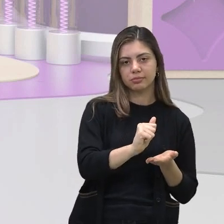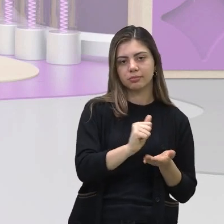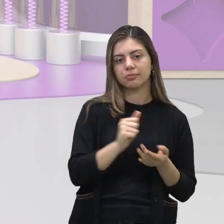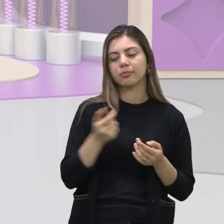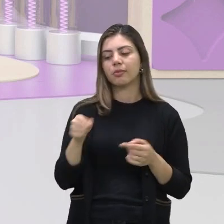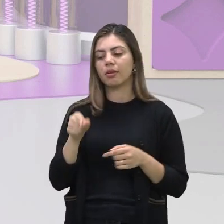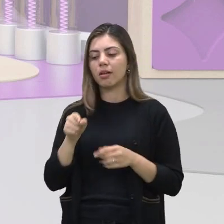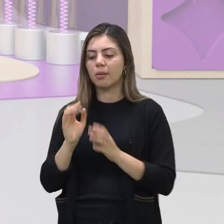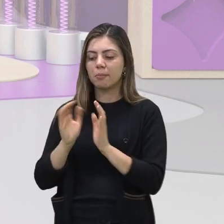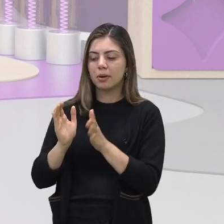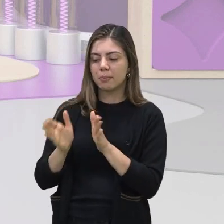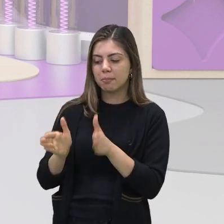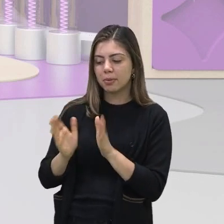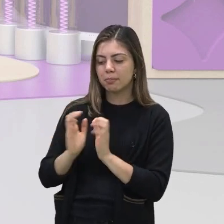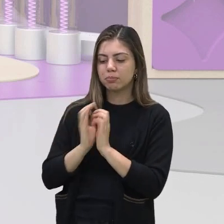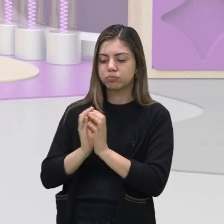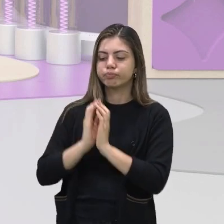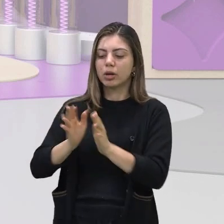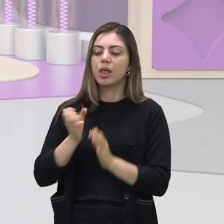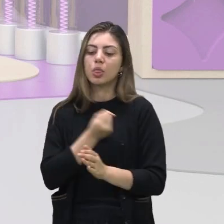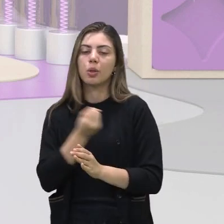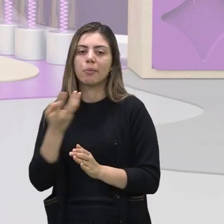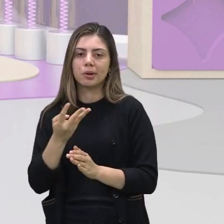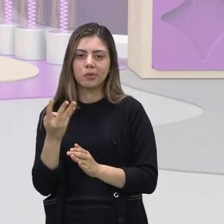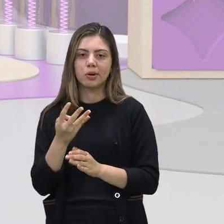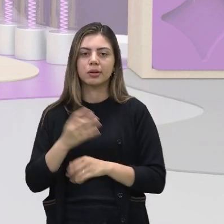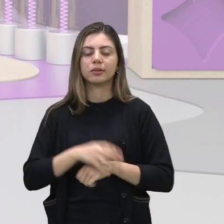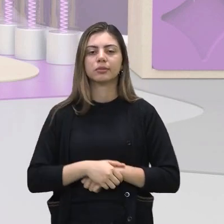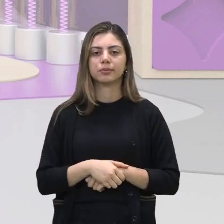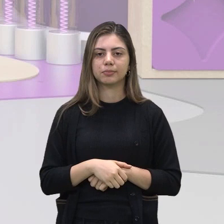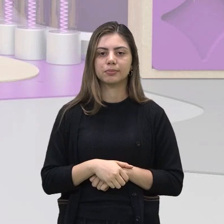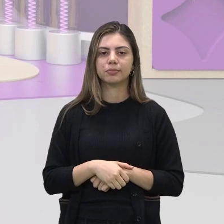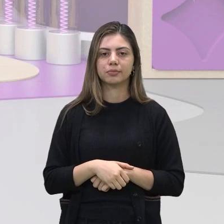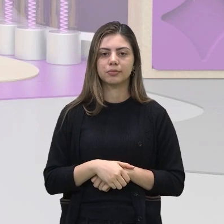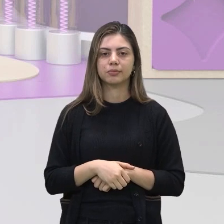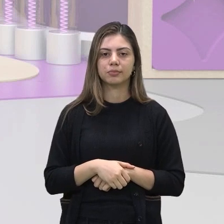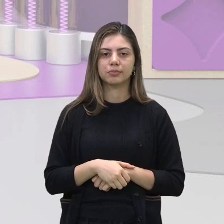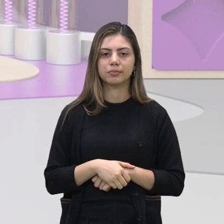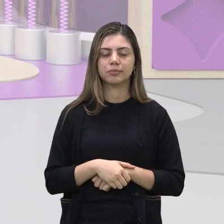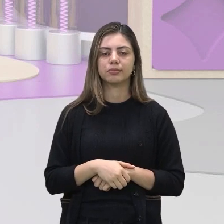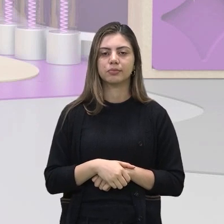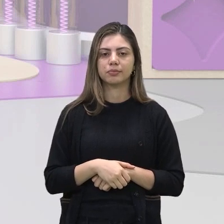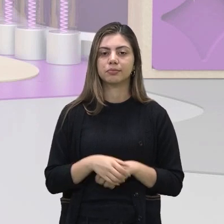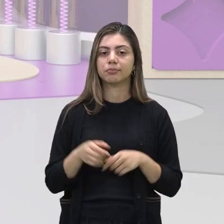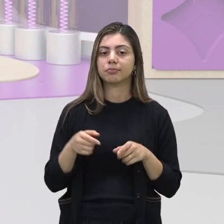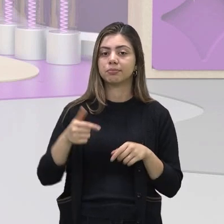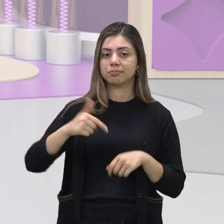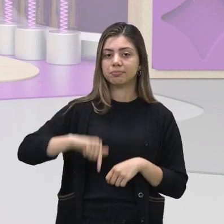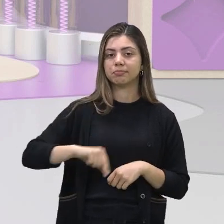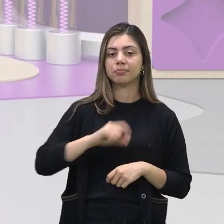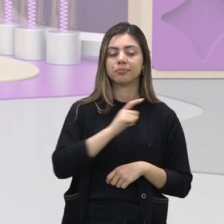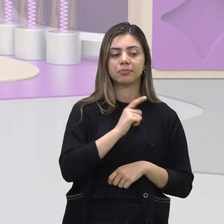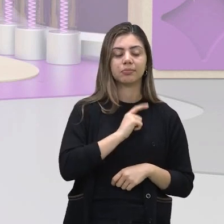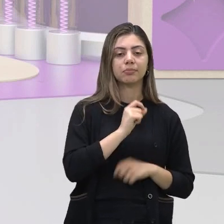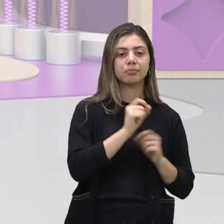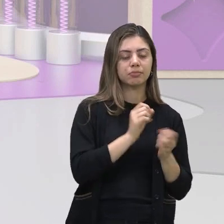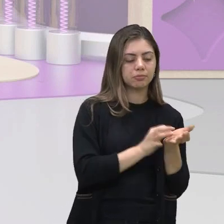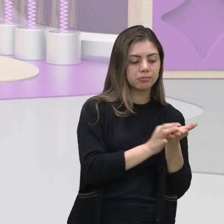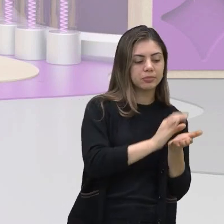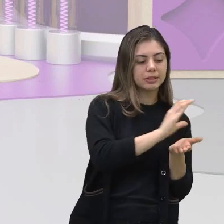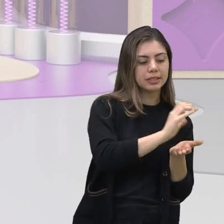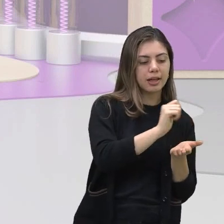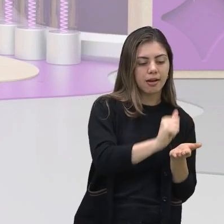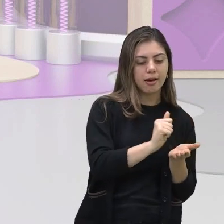4, né? Então saiu cara e saiu a face 4. E aí também, ó, teremos para o